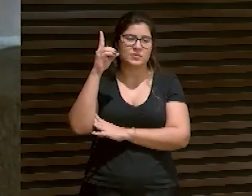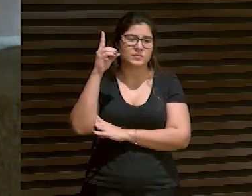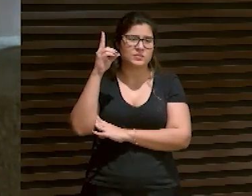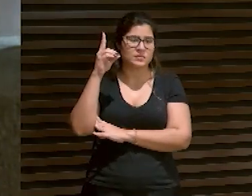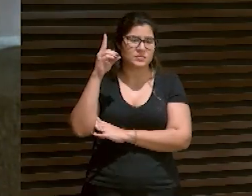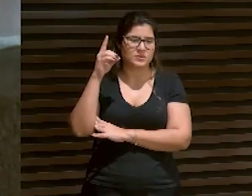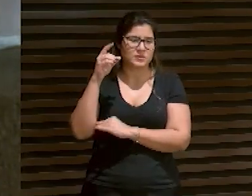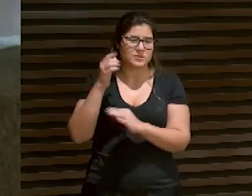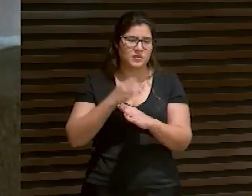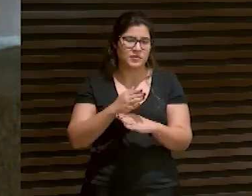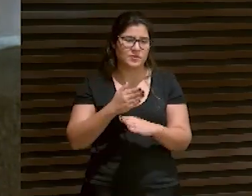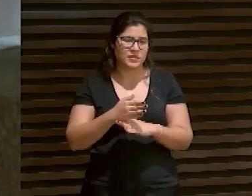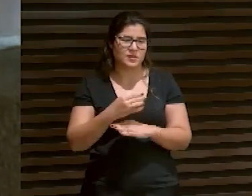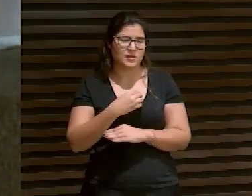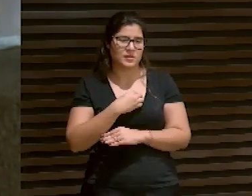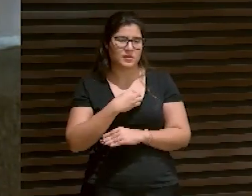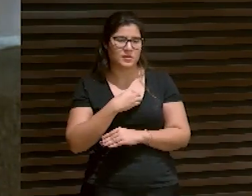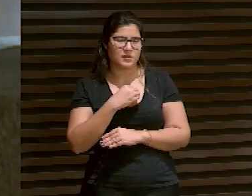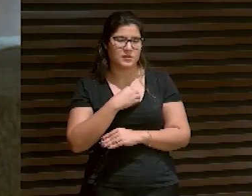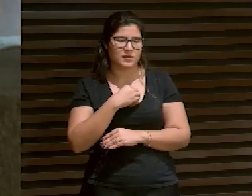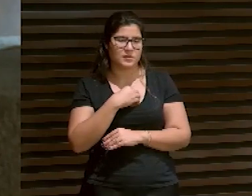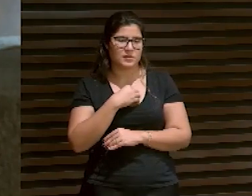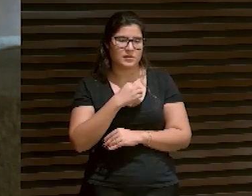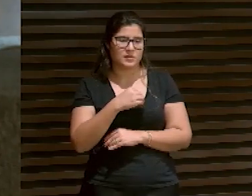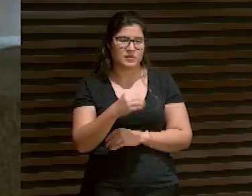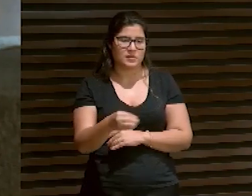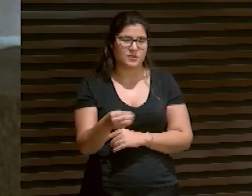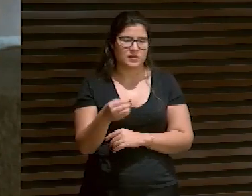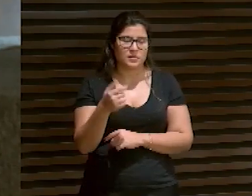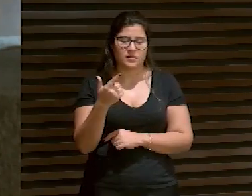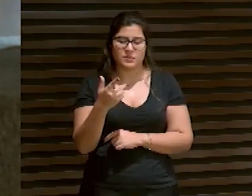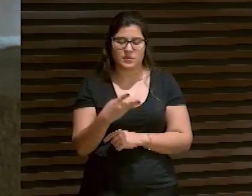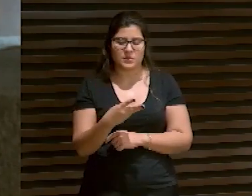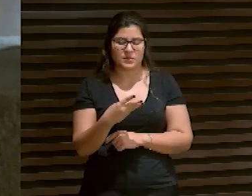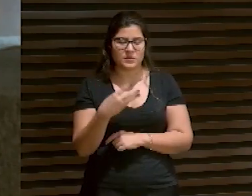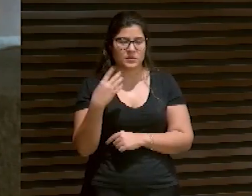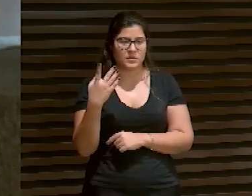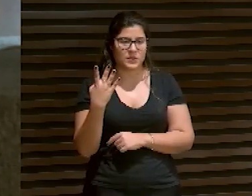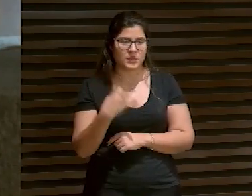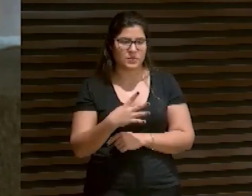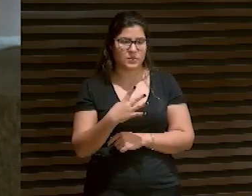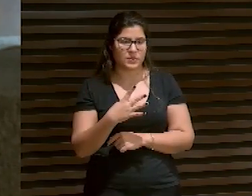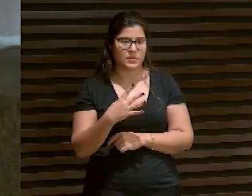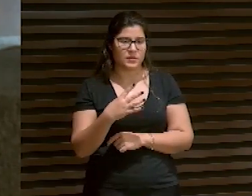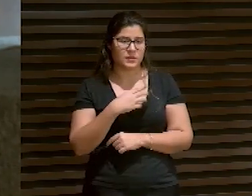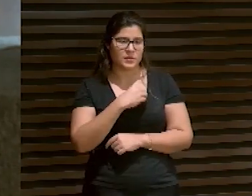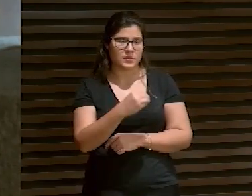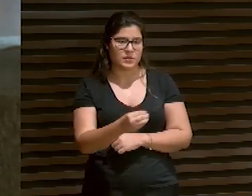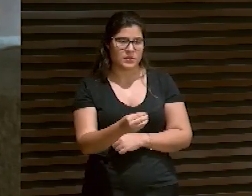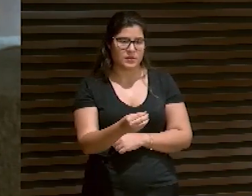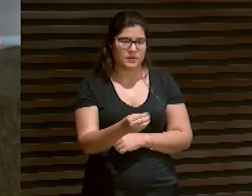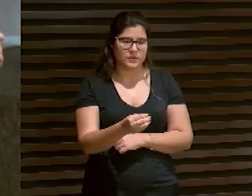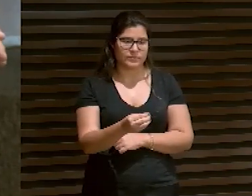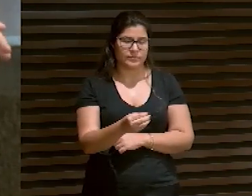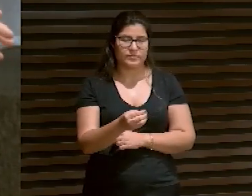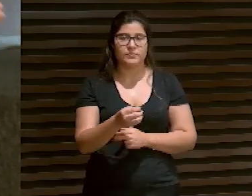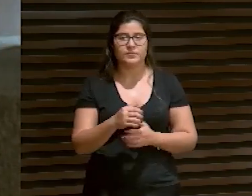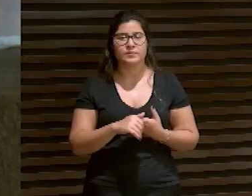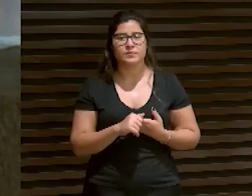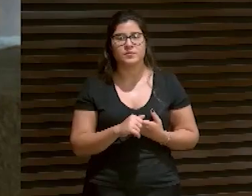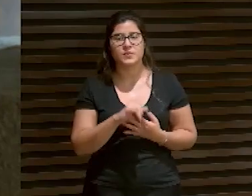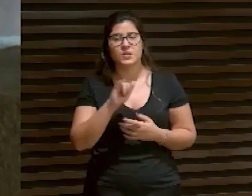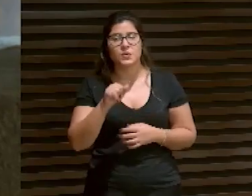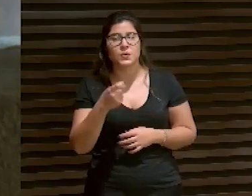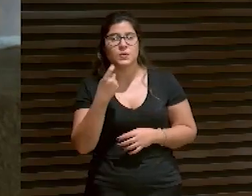até outras gerações, até a 3ª e 4ª geração. É isso mesmo que o texto fala, é isso. Então assim, irmãos, Jonas, ele se